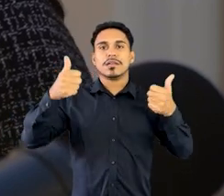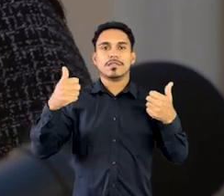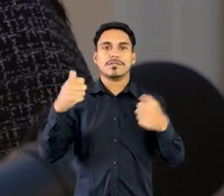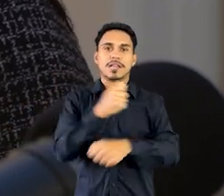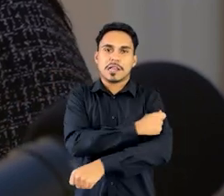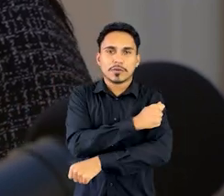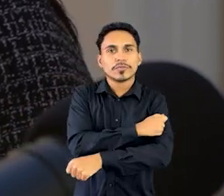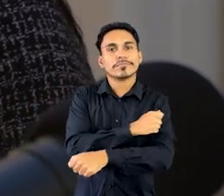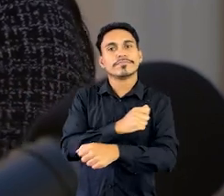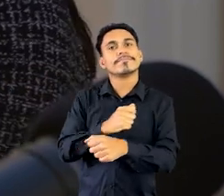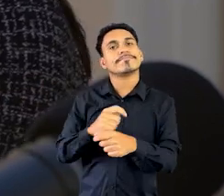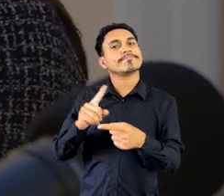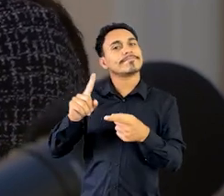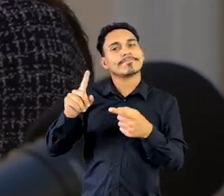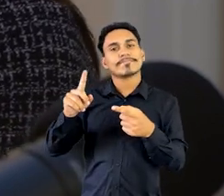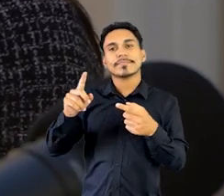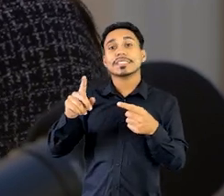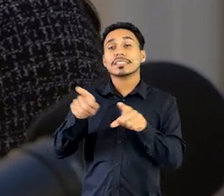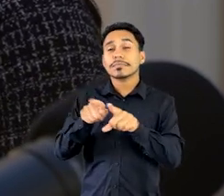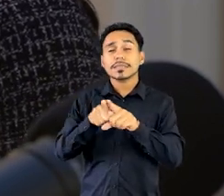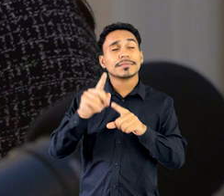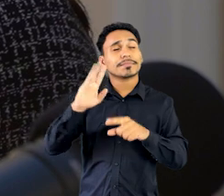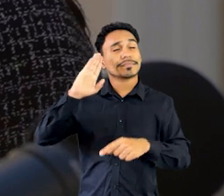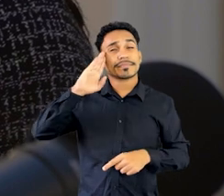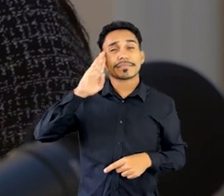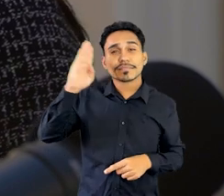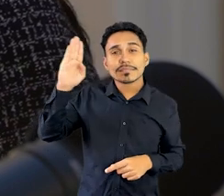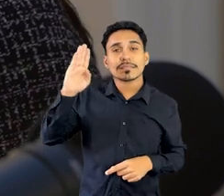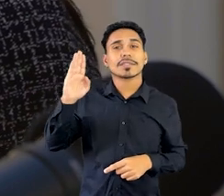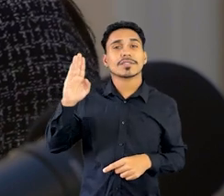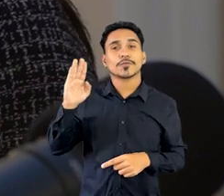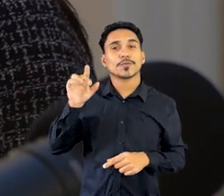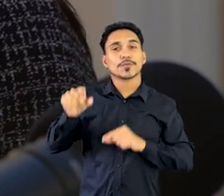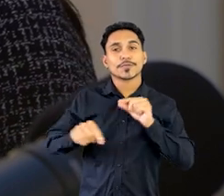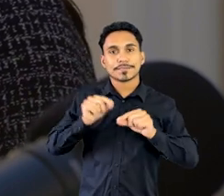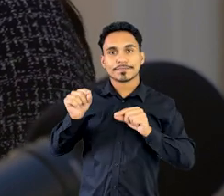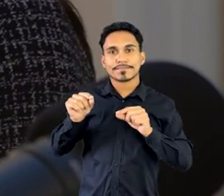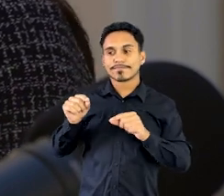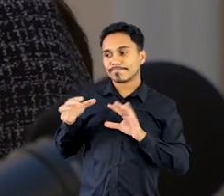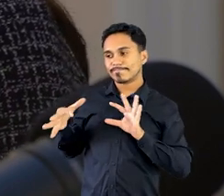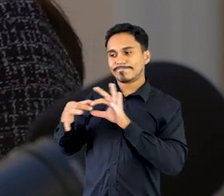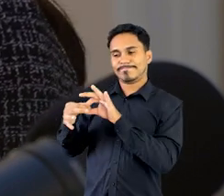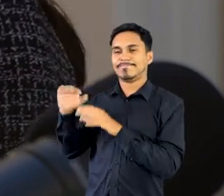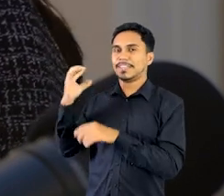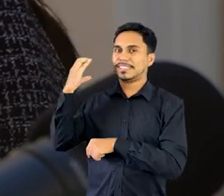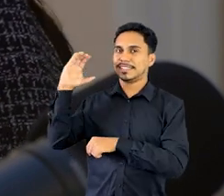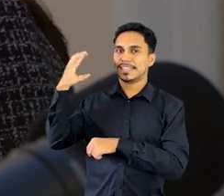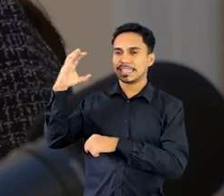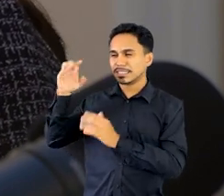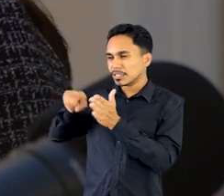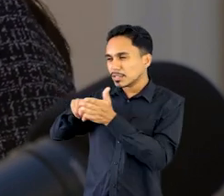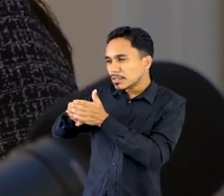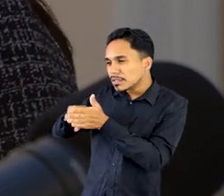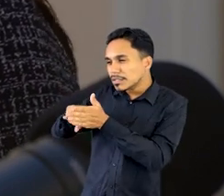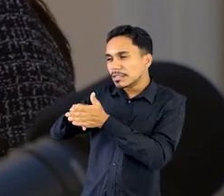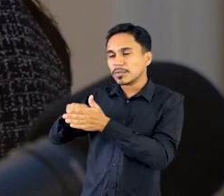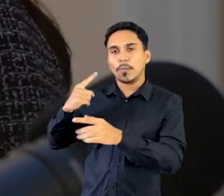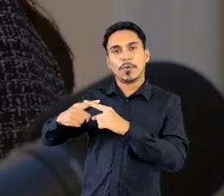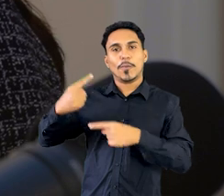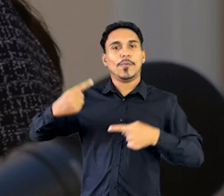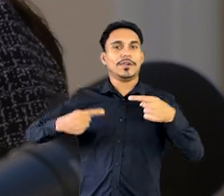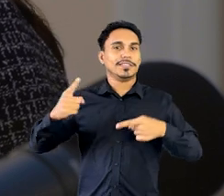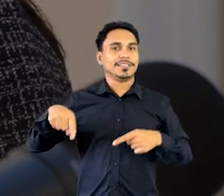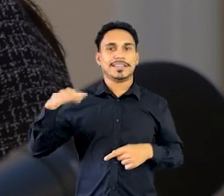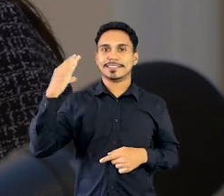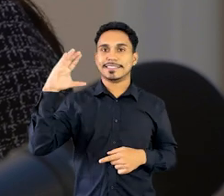naquilo que a gente tá escutando naquilo que a gente tá lendo e principalmente naquilo que é feito dentro como uma ciência né porque a